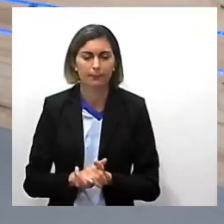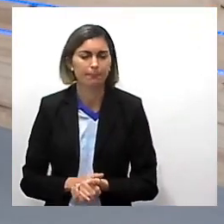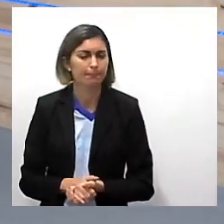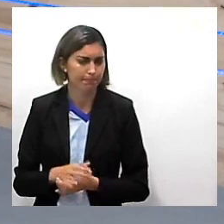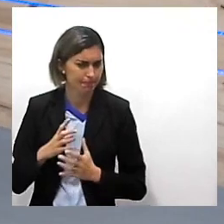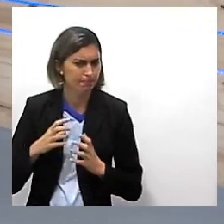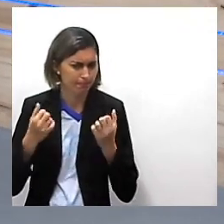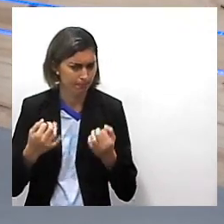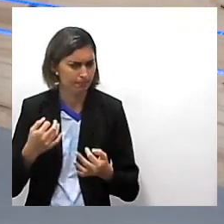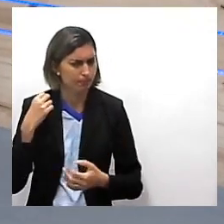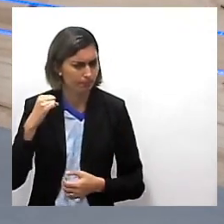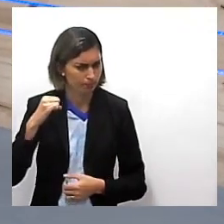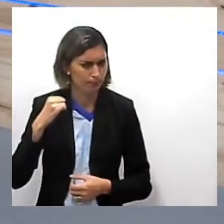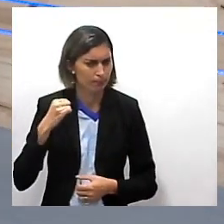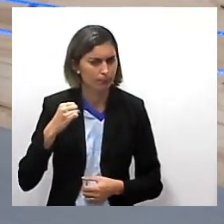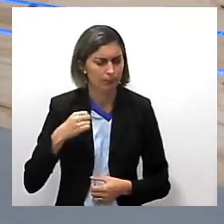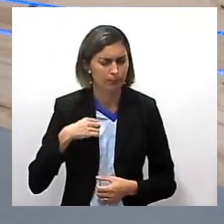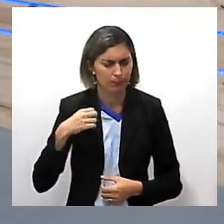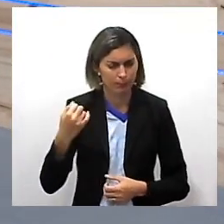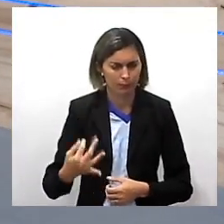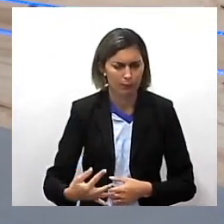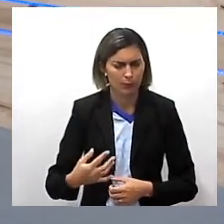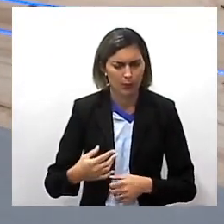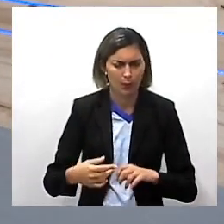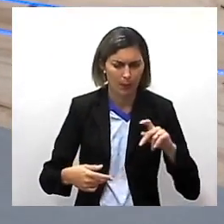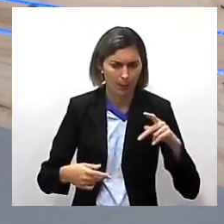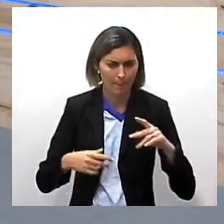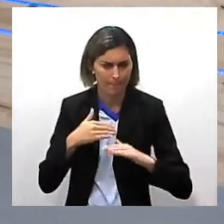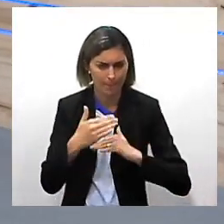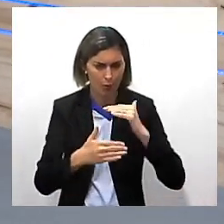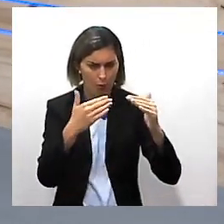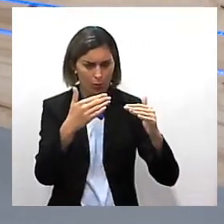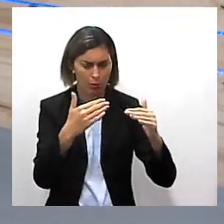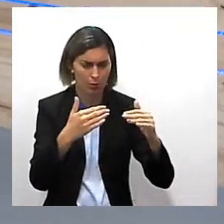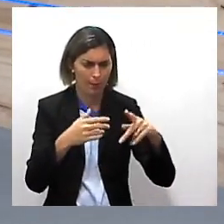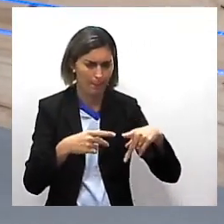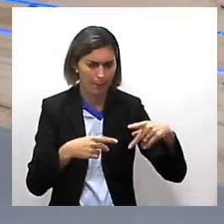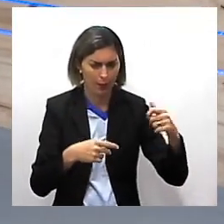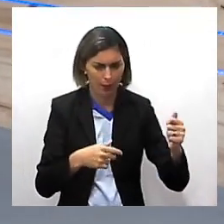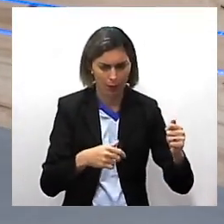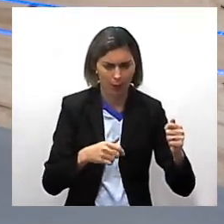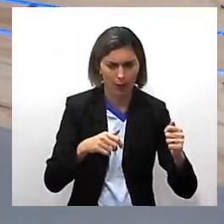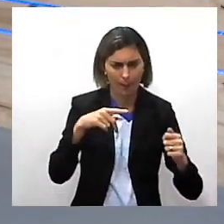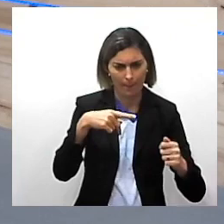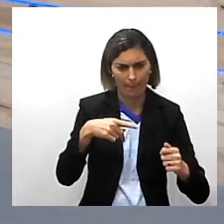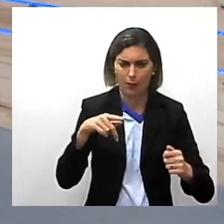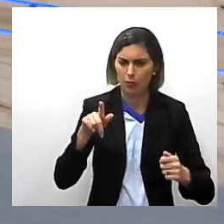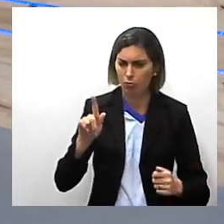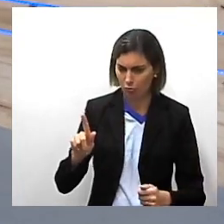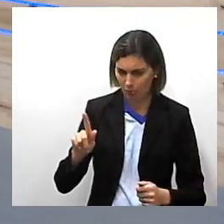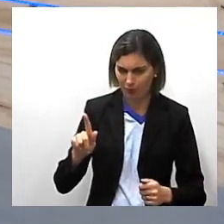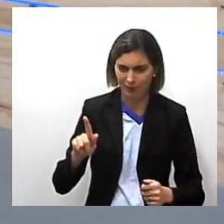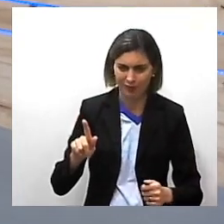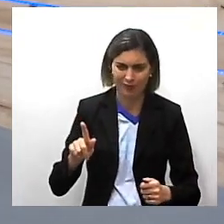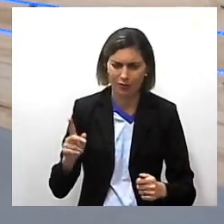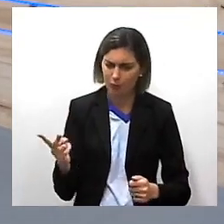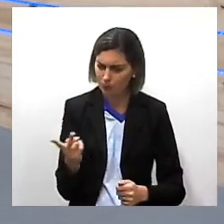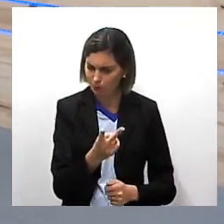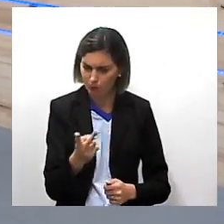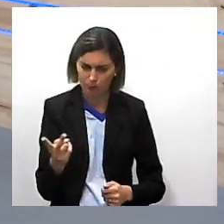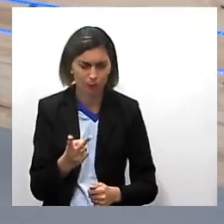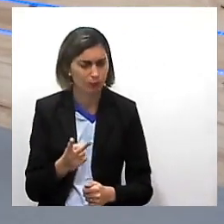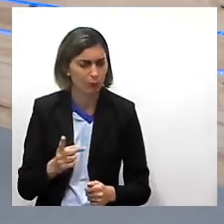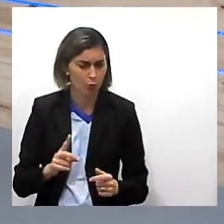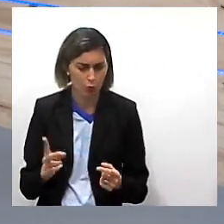que descritor forte. Ele trata tanto de progressão aritmética quanto progressão geométrica.